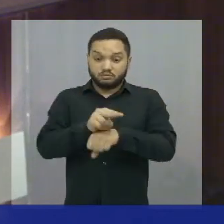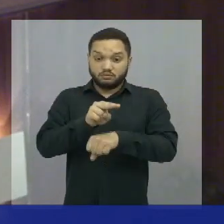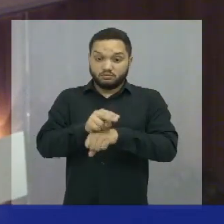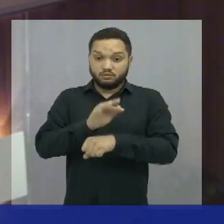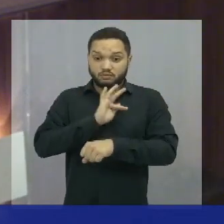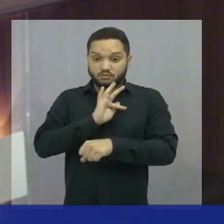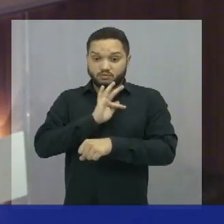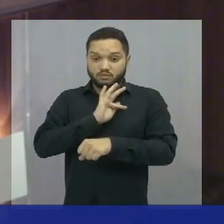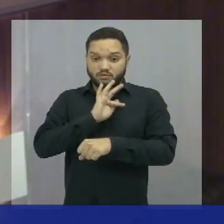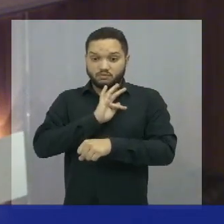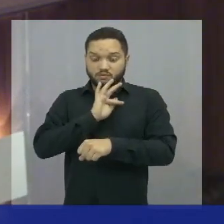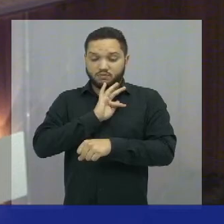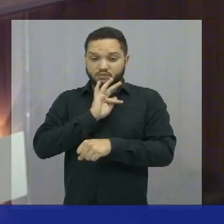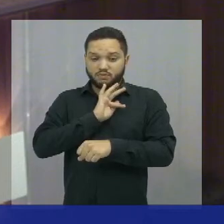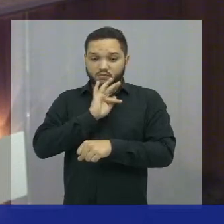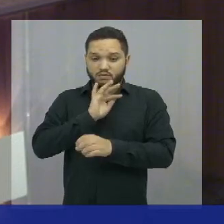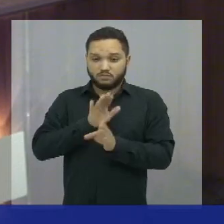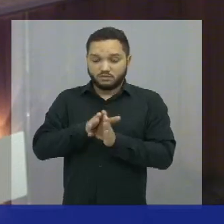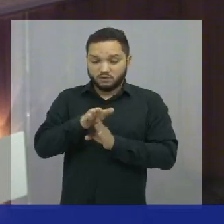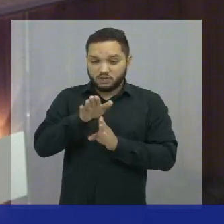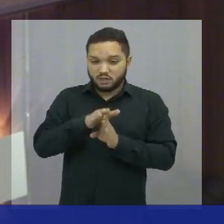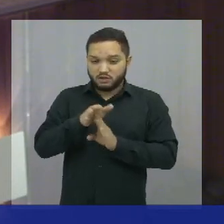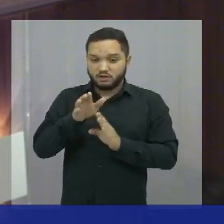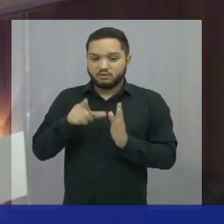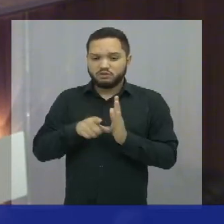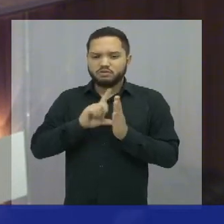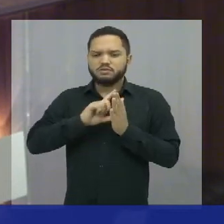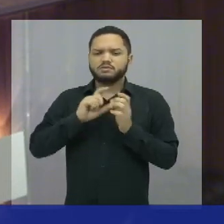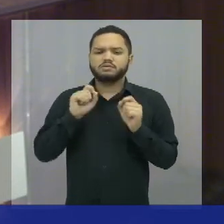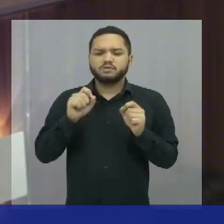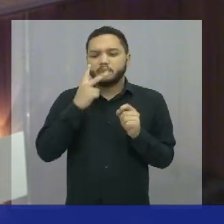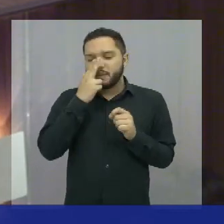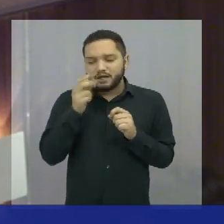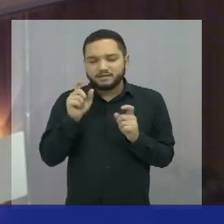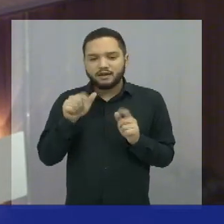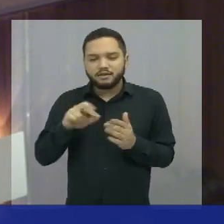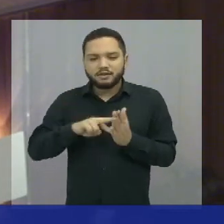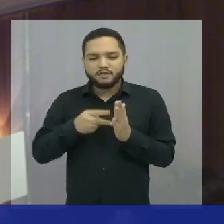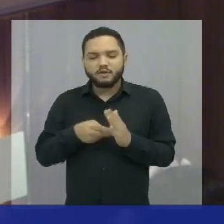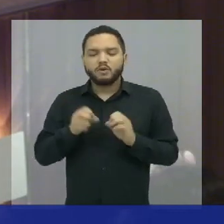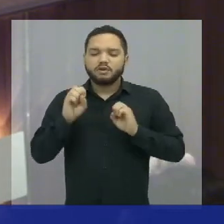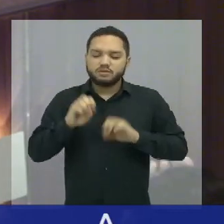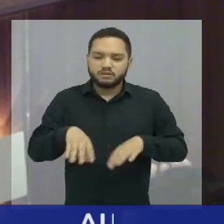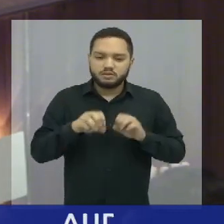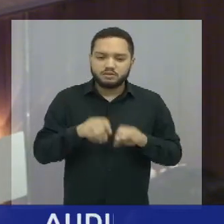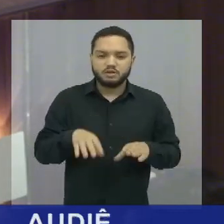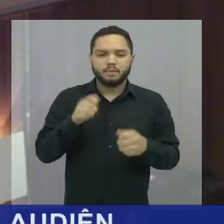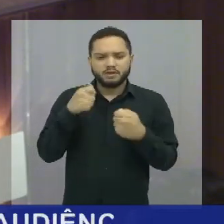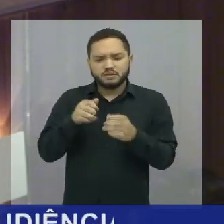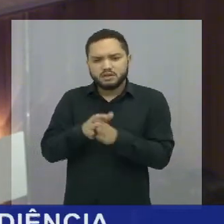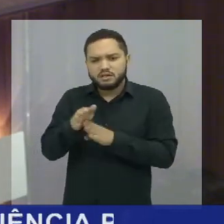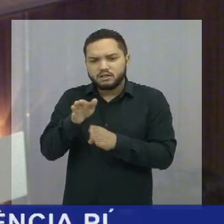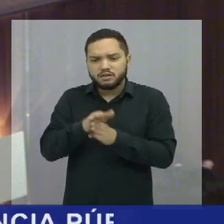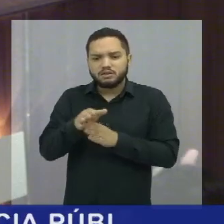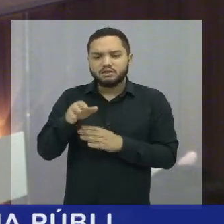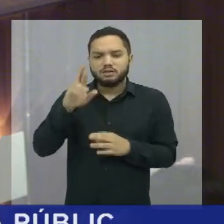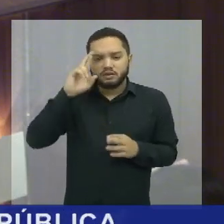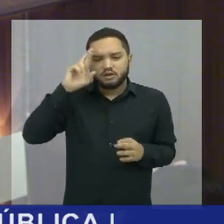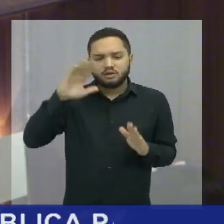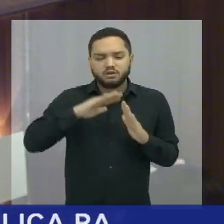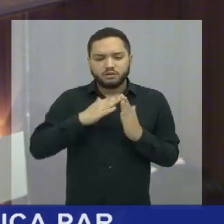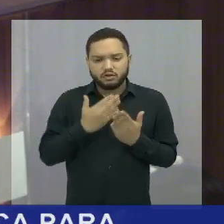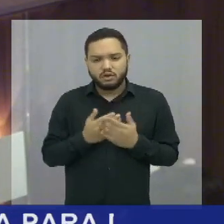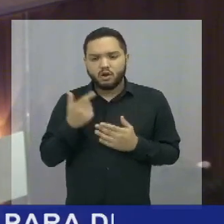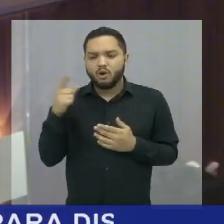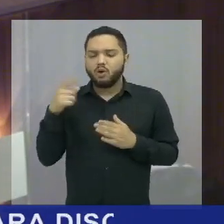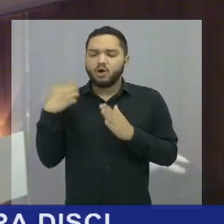fiscalização orientadora prévia, que é o sentido mais pedagógico. Tem que orientar o diretor de colégio ou o empresário de outro segmento que